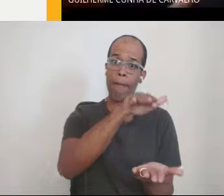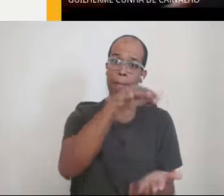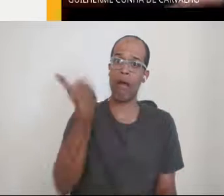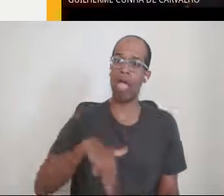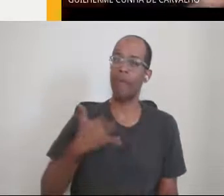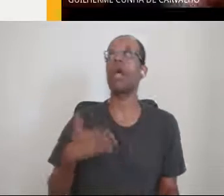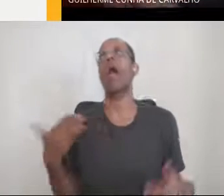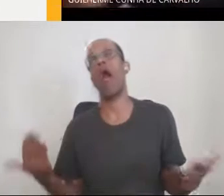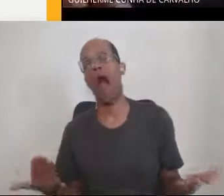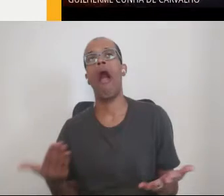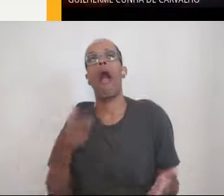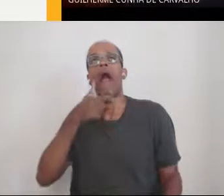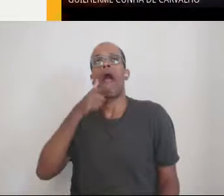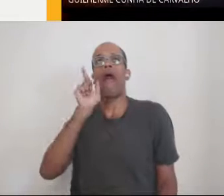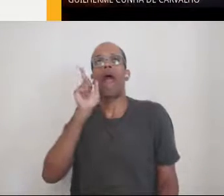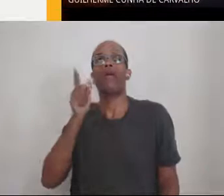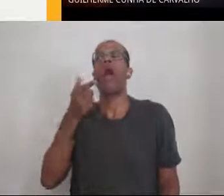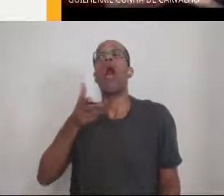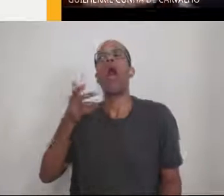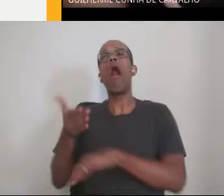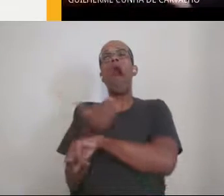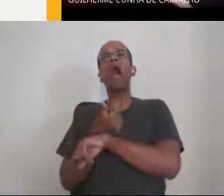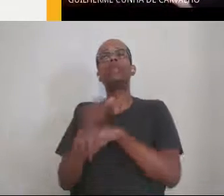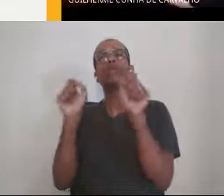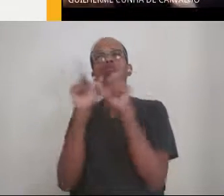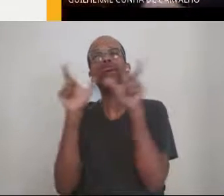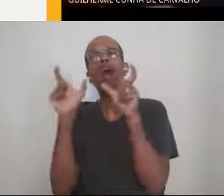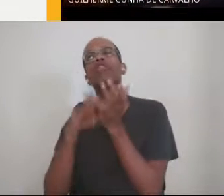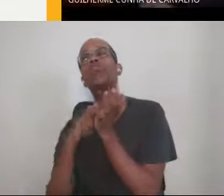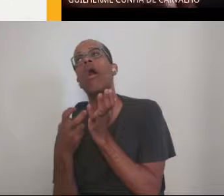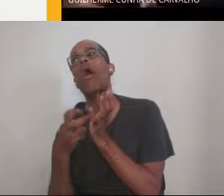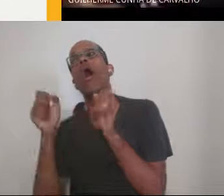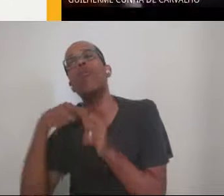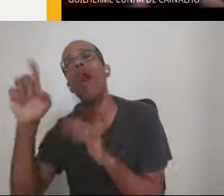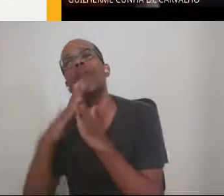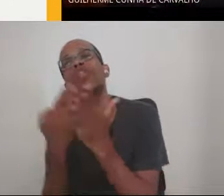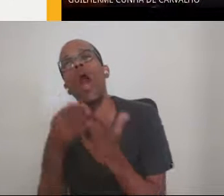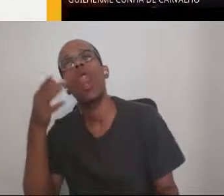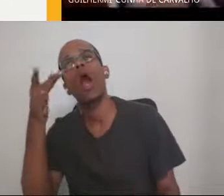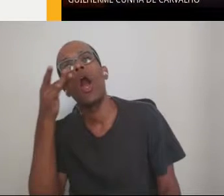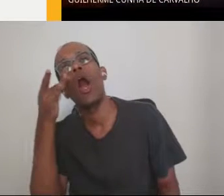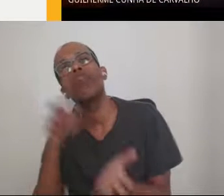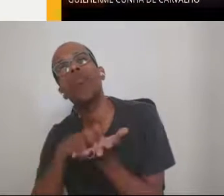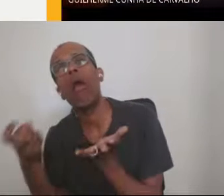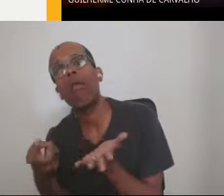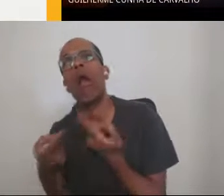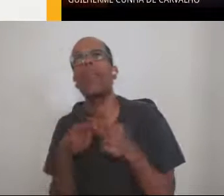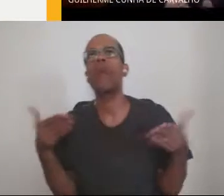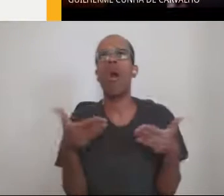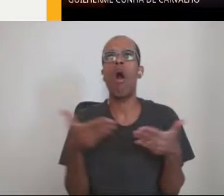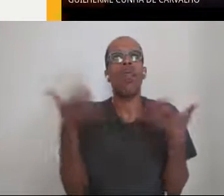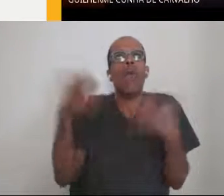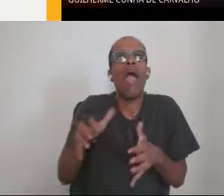de manhã, mas hoje eu acordei 11 horas, então agora eu vou fazer à tarde. Só que à tarde a criança já tem, a criança adolescente